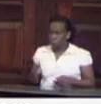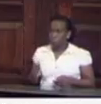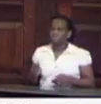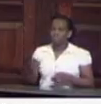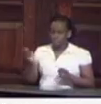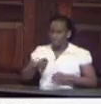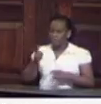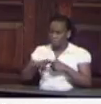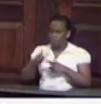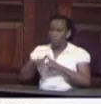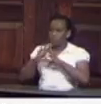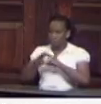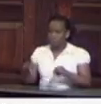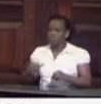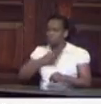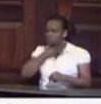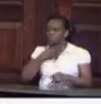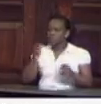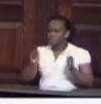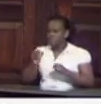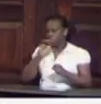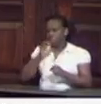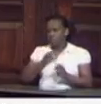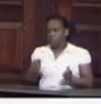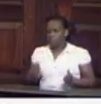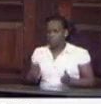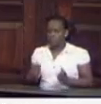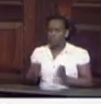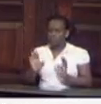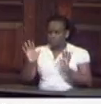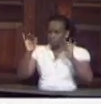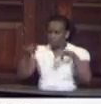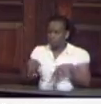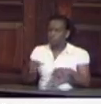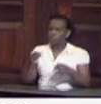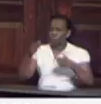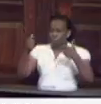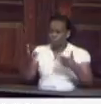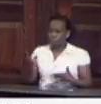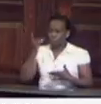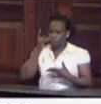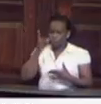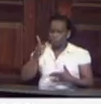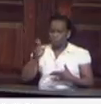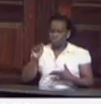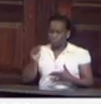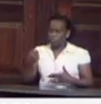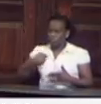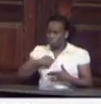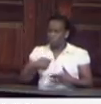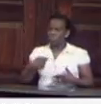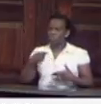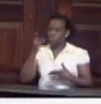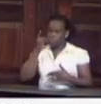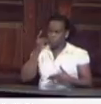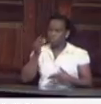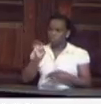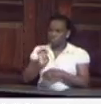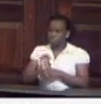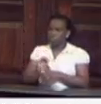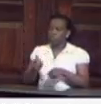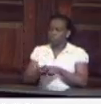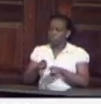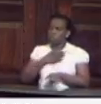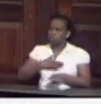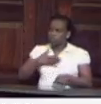encontrar saídas para essa crise de maneira muito mais rápida. Fecho dizendo, deputado Luiz Paulo, eu, como deputado estadual, tenho muito